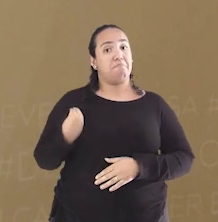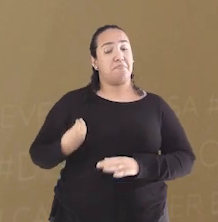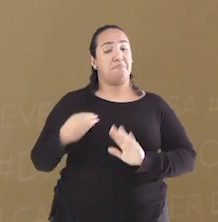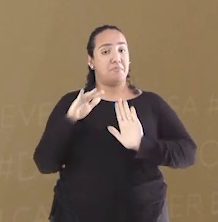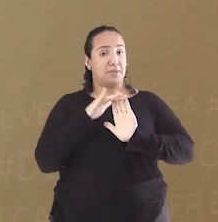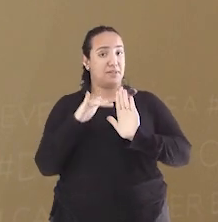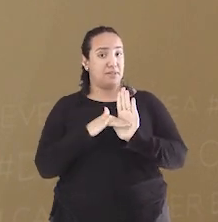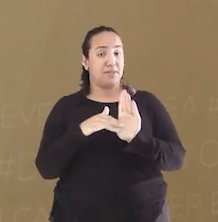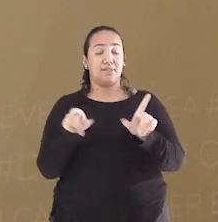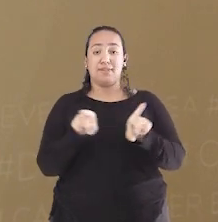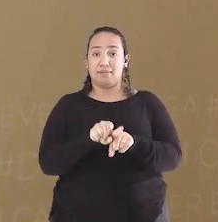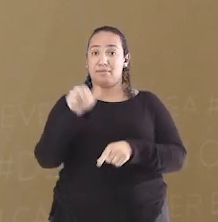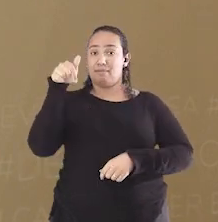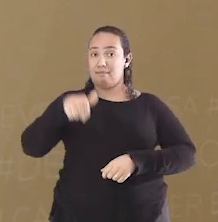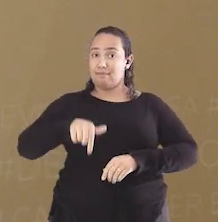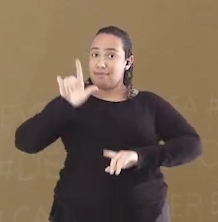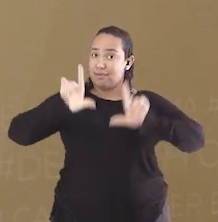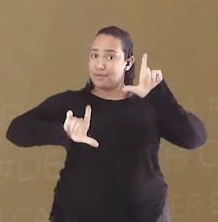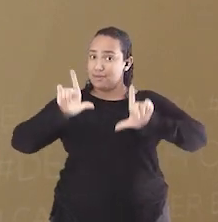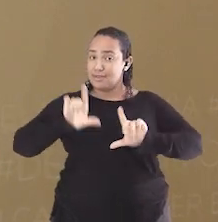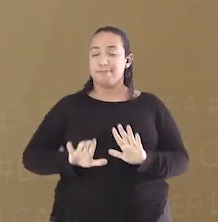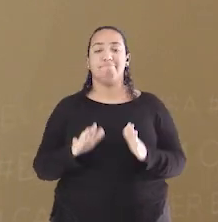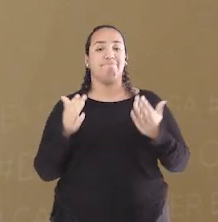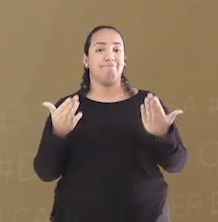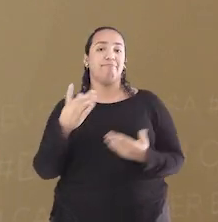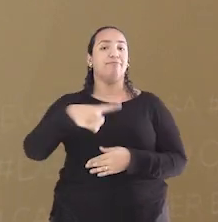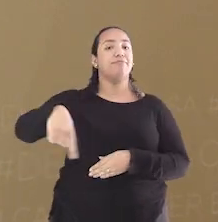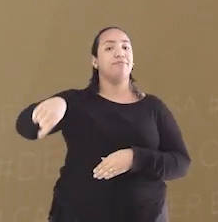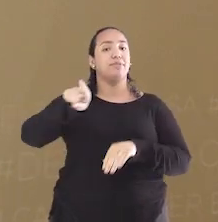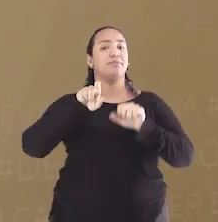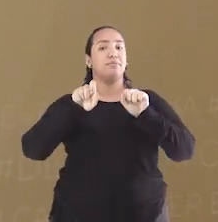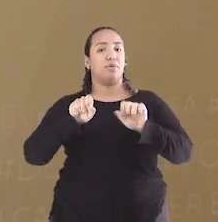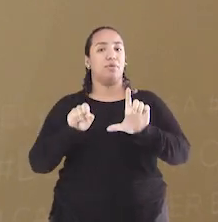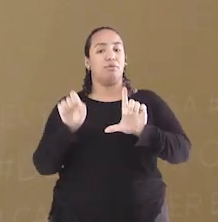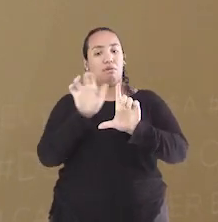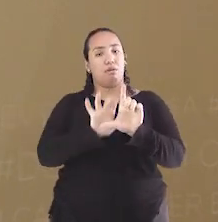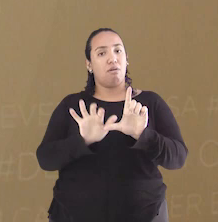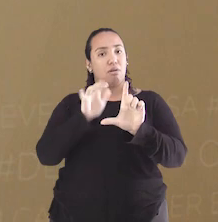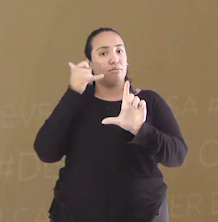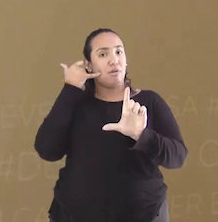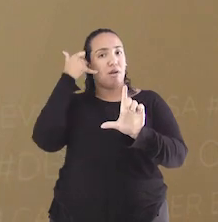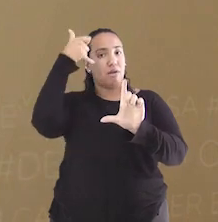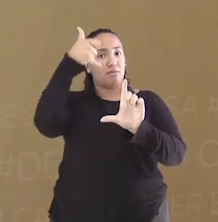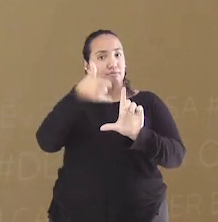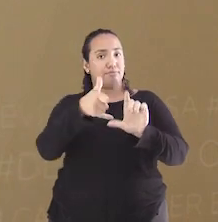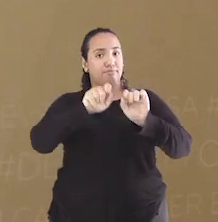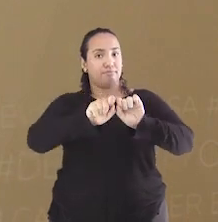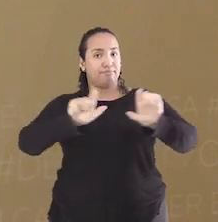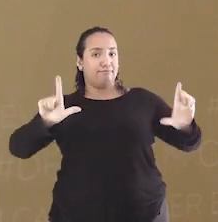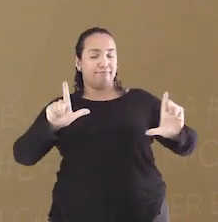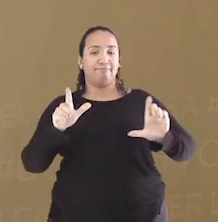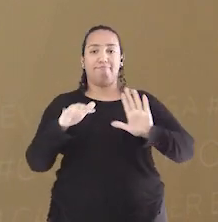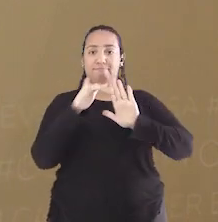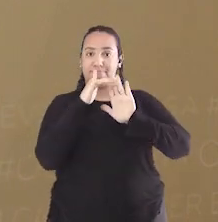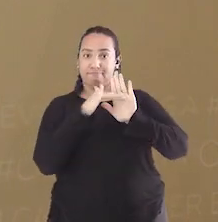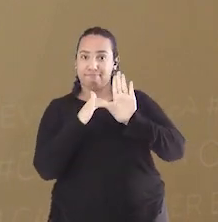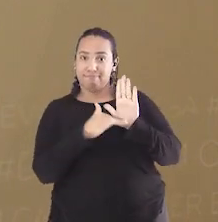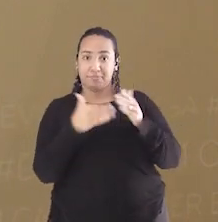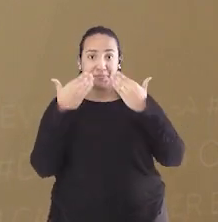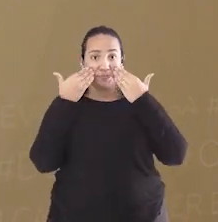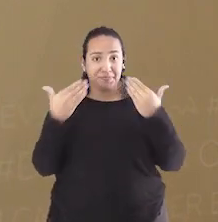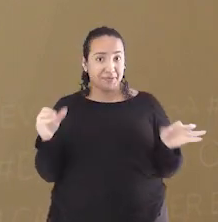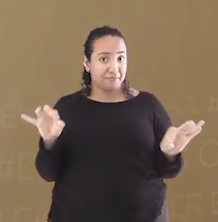suas presenças aqui na aula da TV. Para isso, é só apontar o celular para o QR Code que aparece aí na tela e preencher o